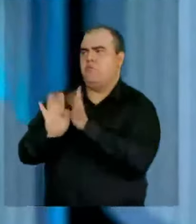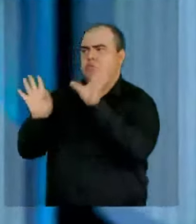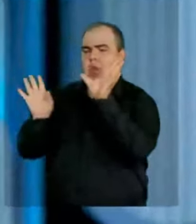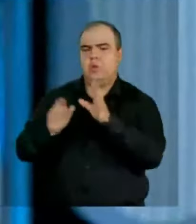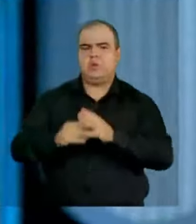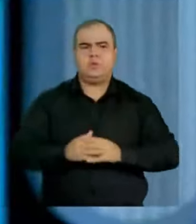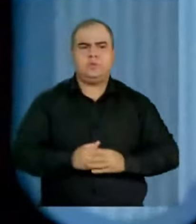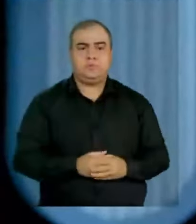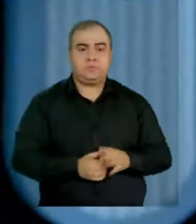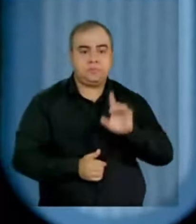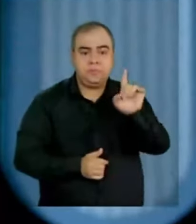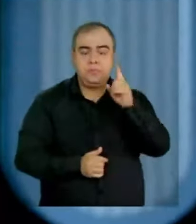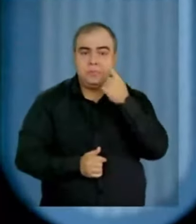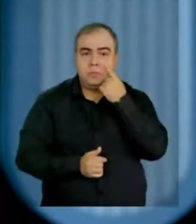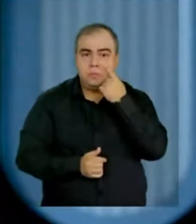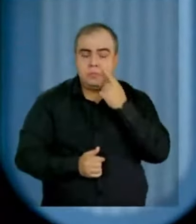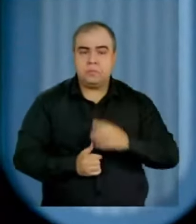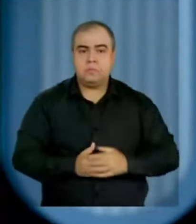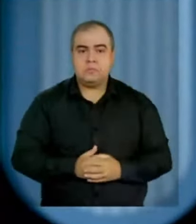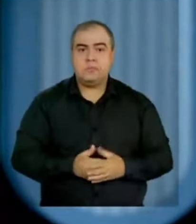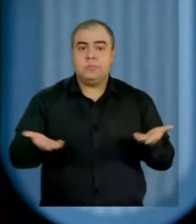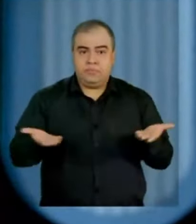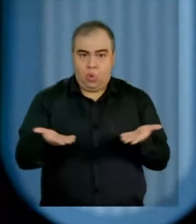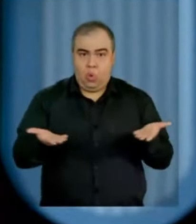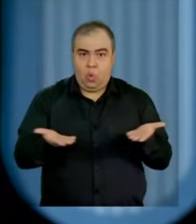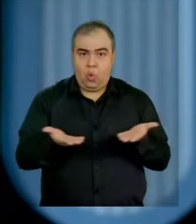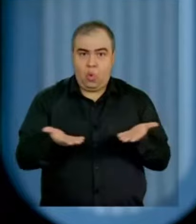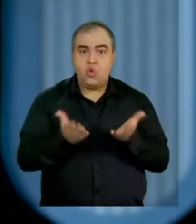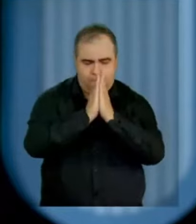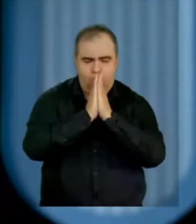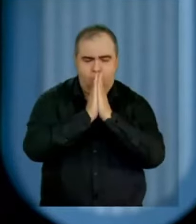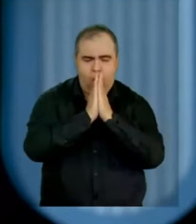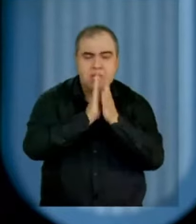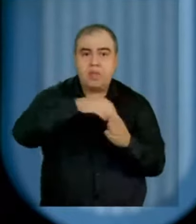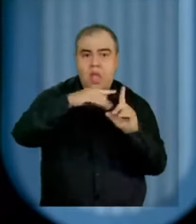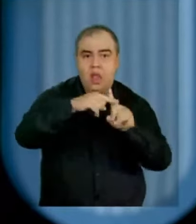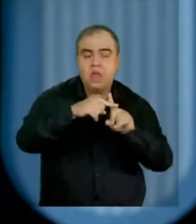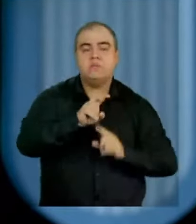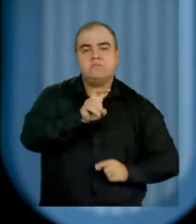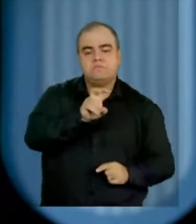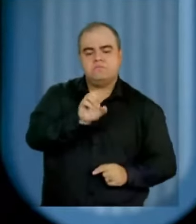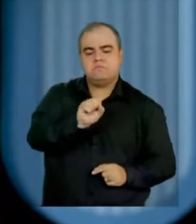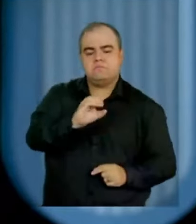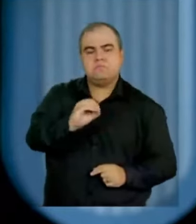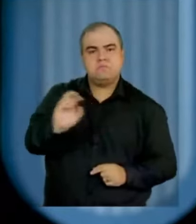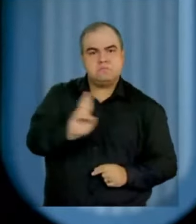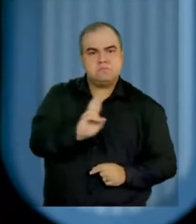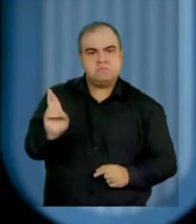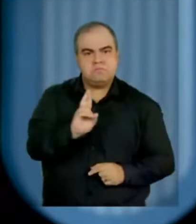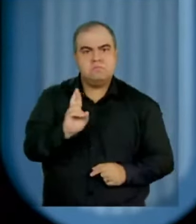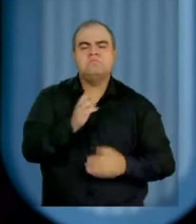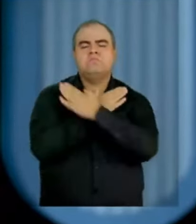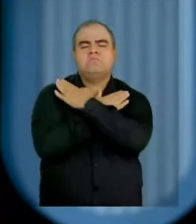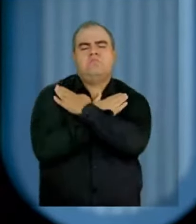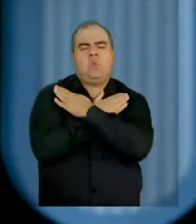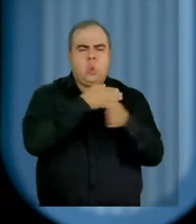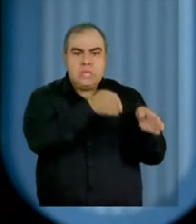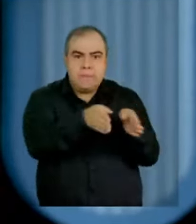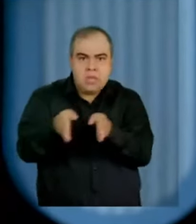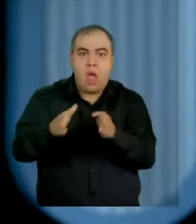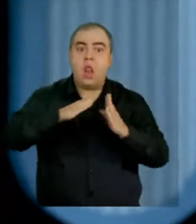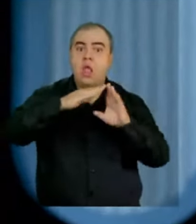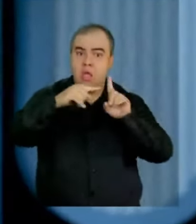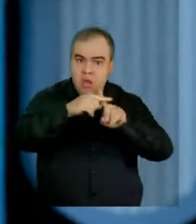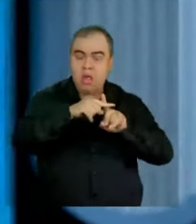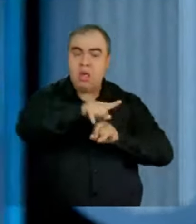gente uma hoje uma oração numa Capela custa r$ 80 num cemitério várias famílias Teve um caso inclusive lá em